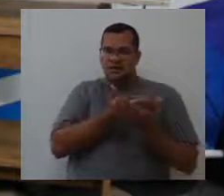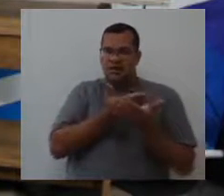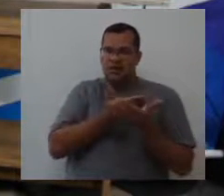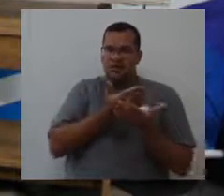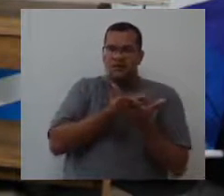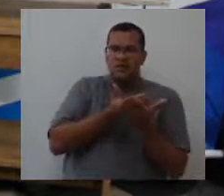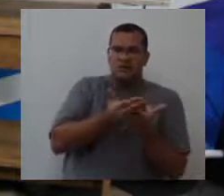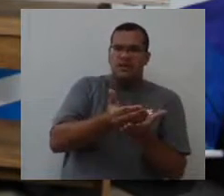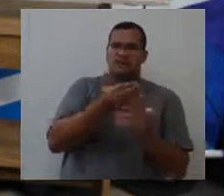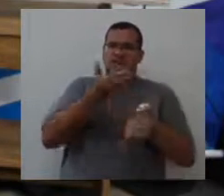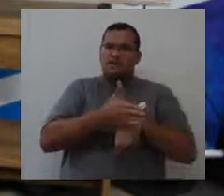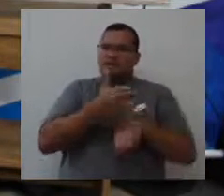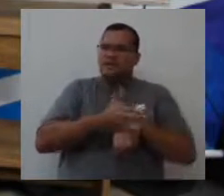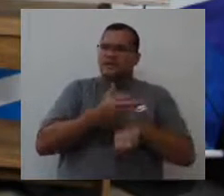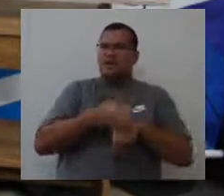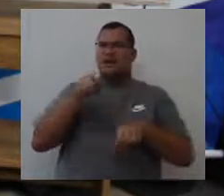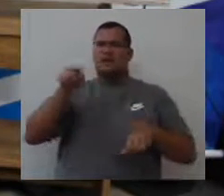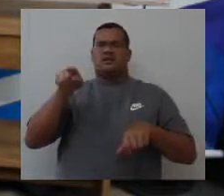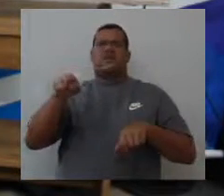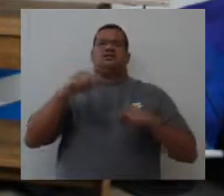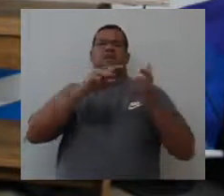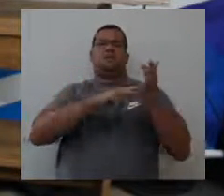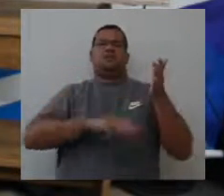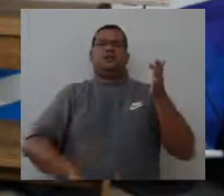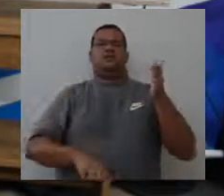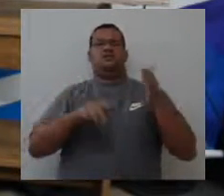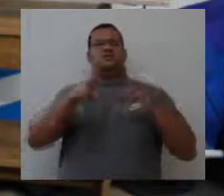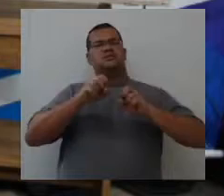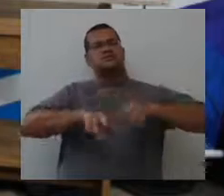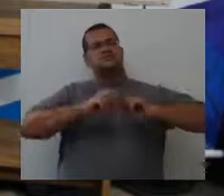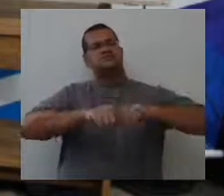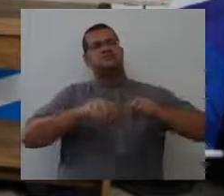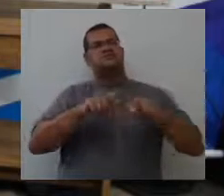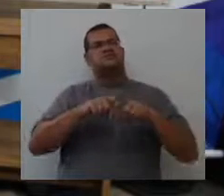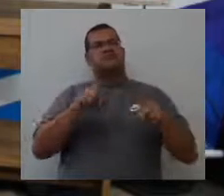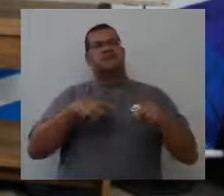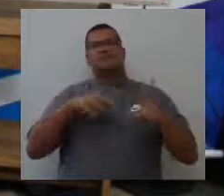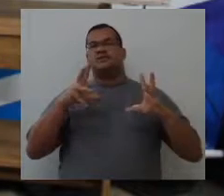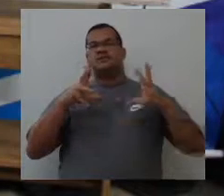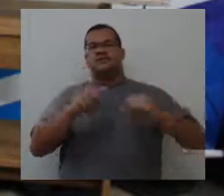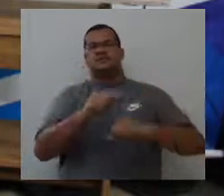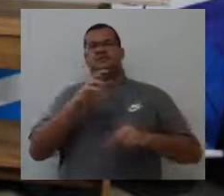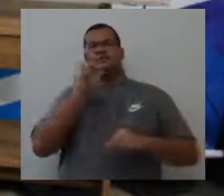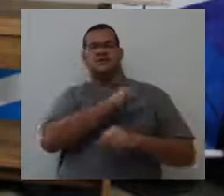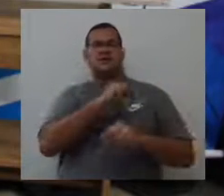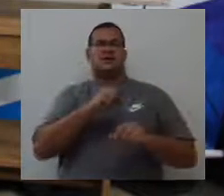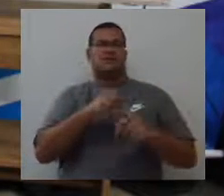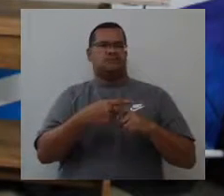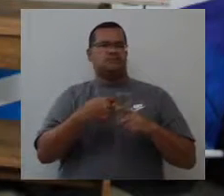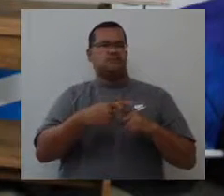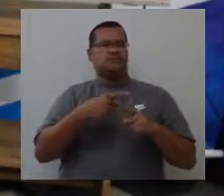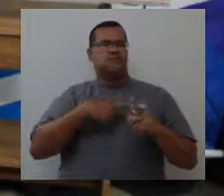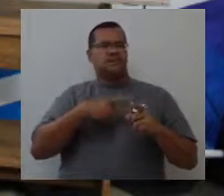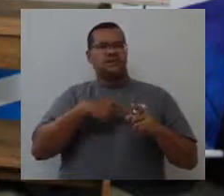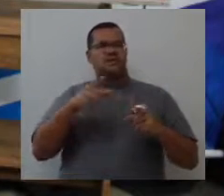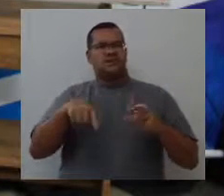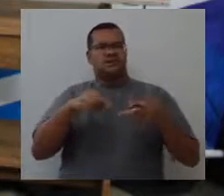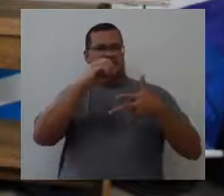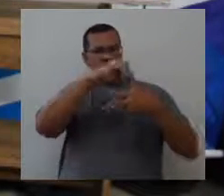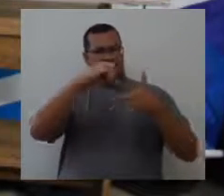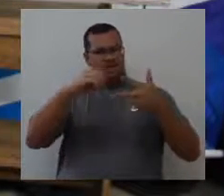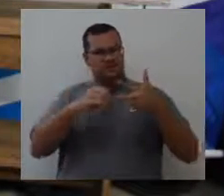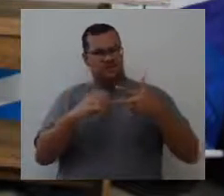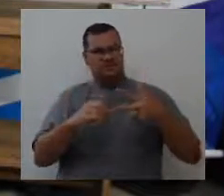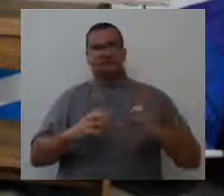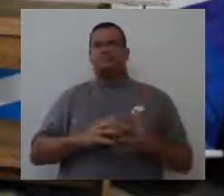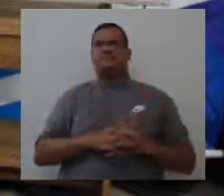comece a treinar, comece a testar, para que a coisa funcione melhor em todas as questões, principalmente questões de abordagem Enem, tá